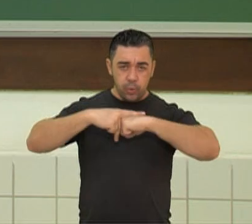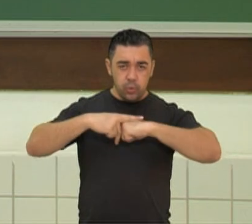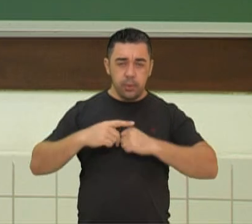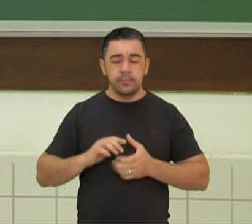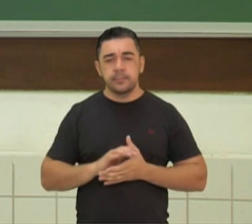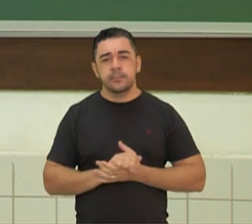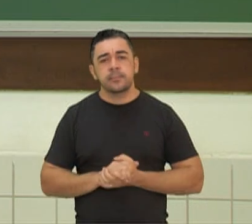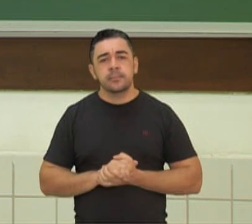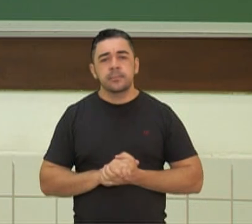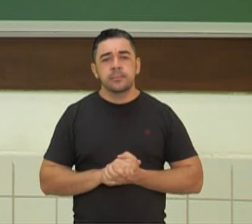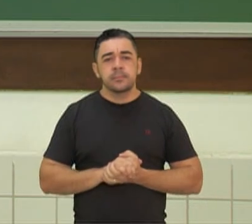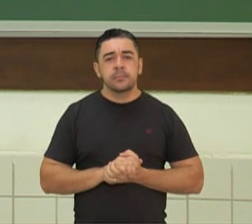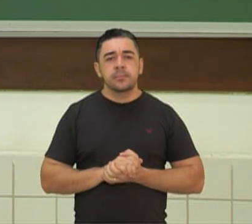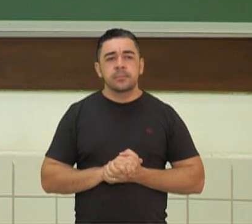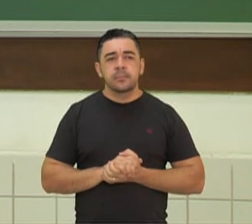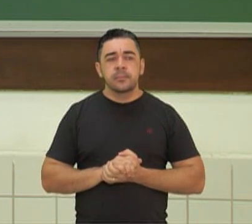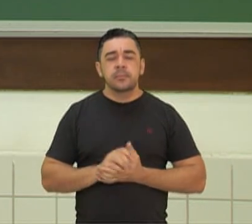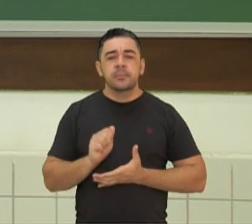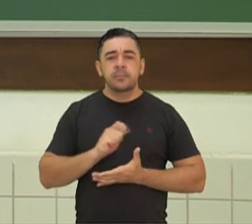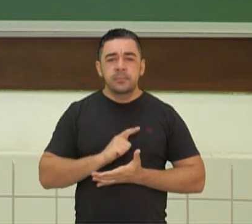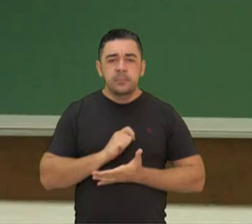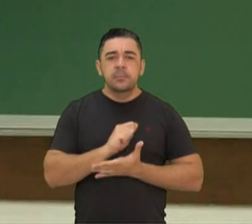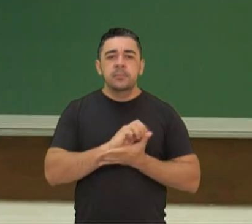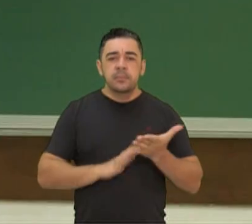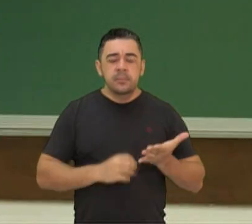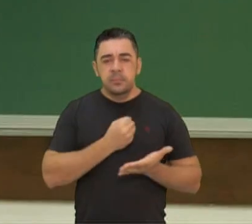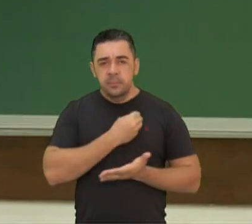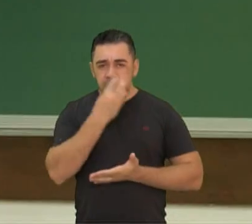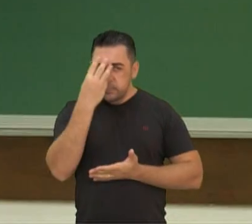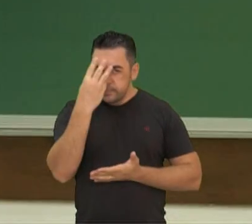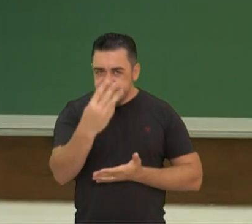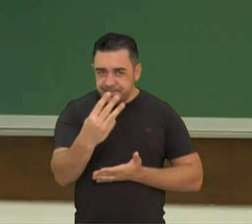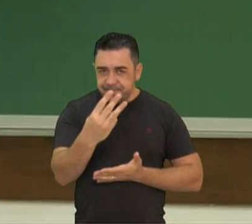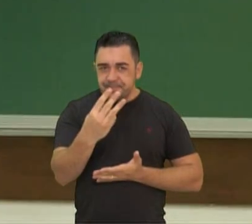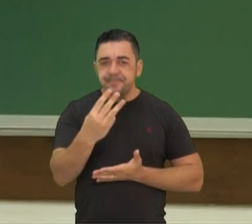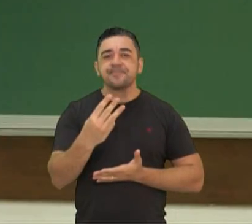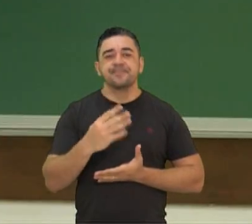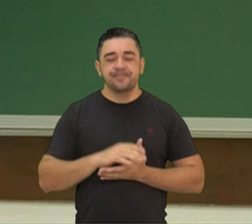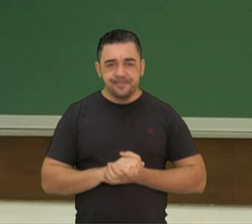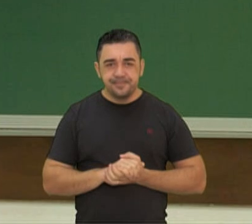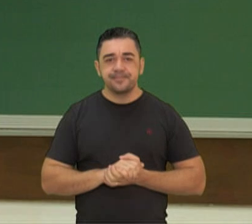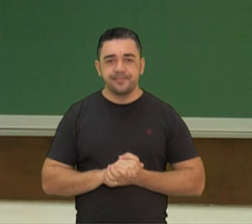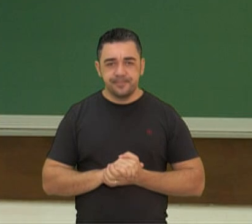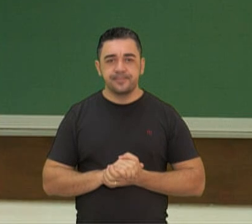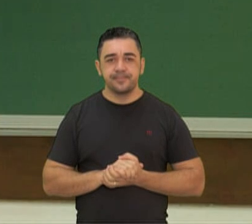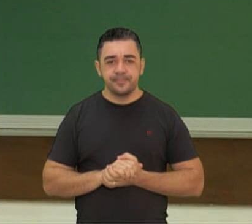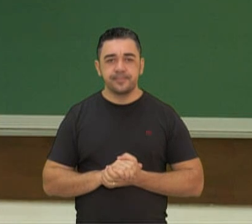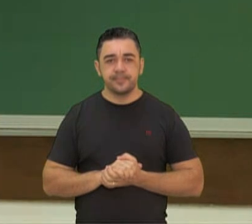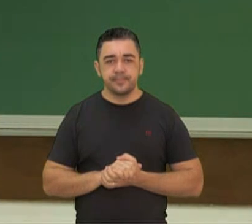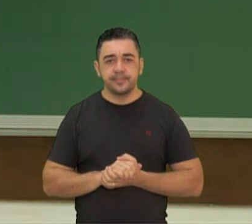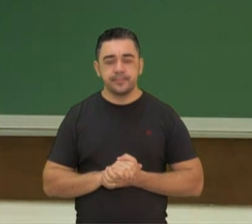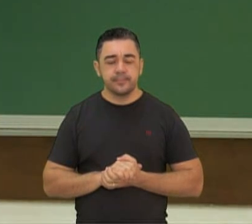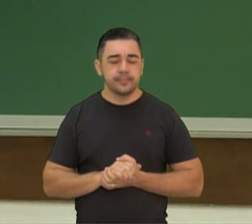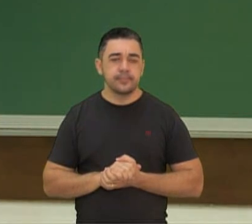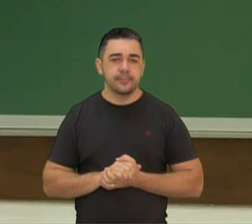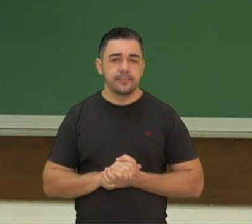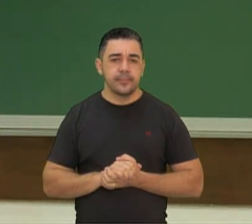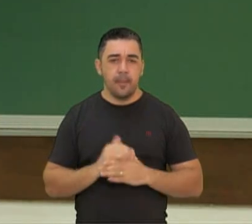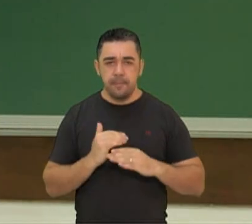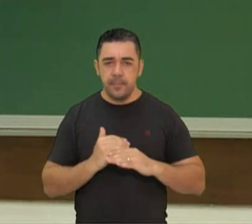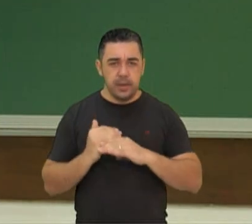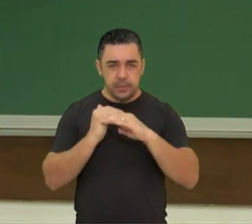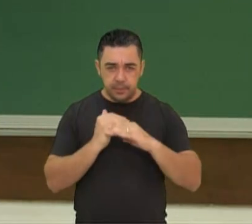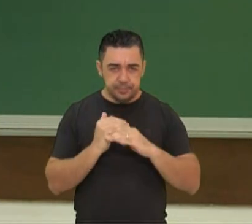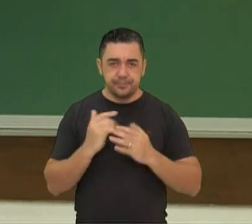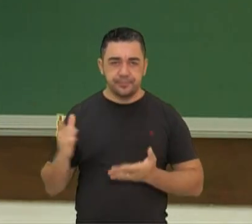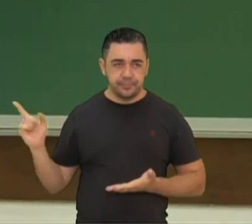pronomes. Temos mais uma atividade, a nossa atividade número 3, Como padrão, nós temos